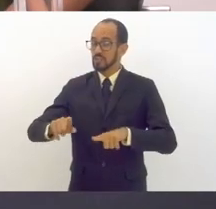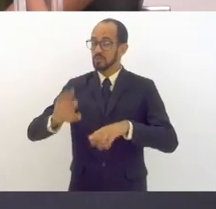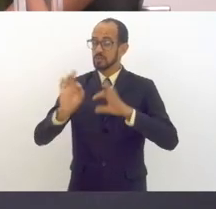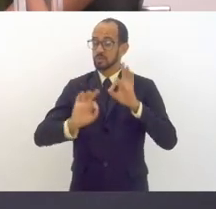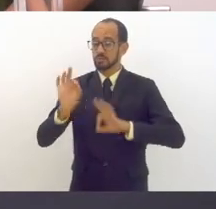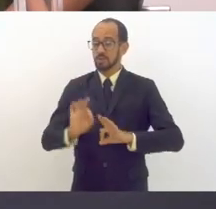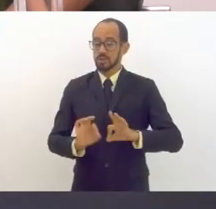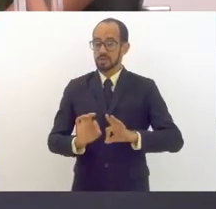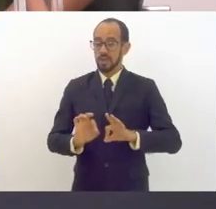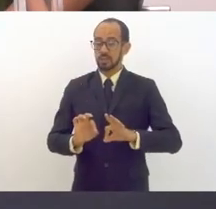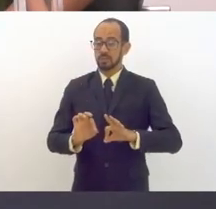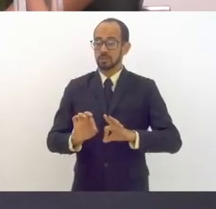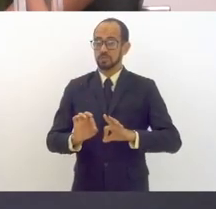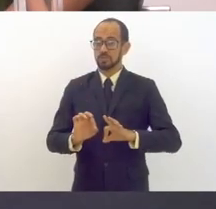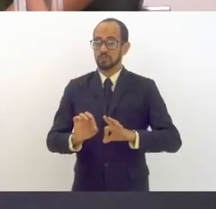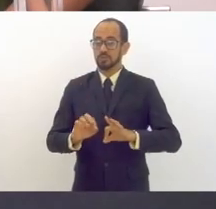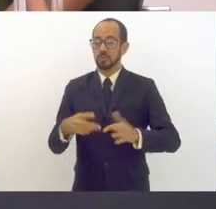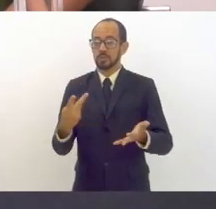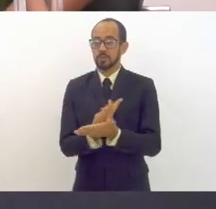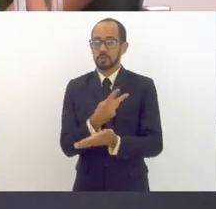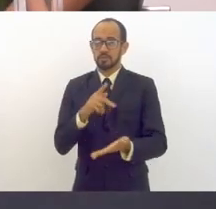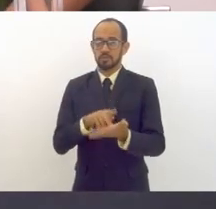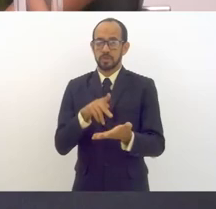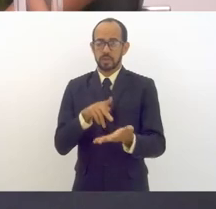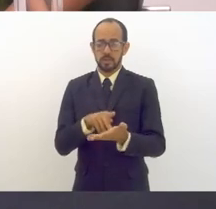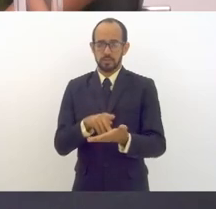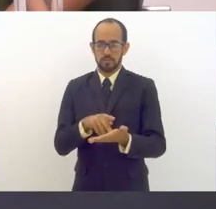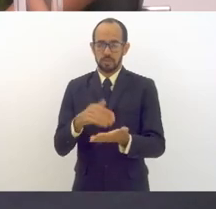a realidade. Começar